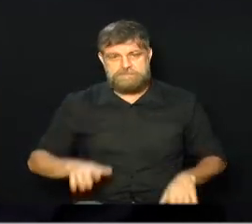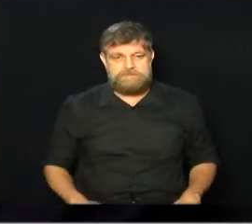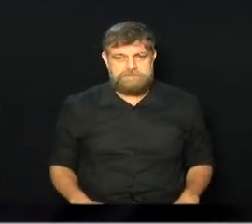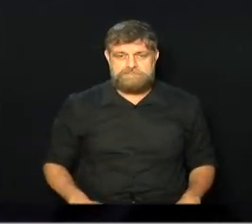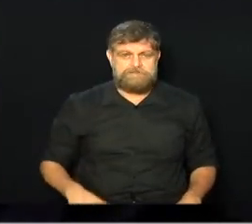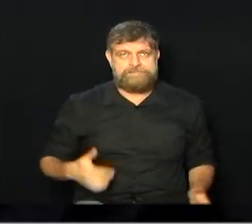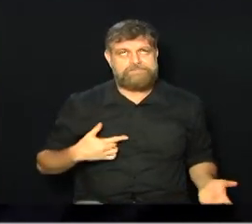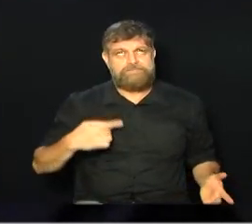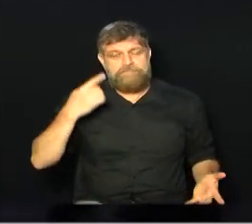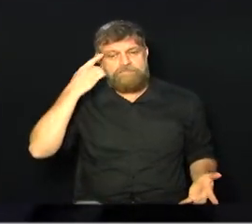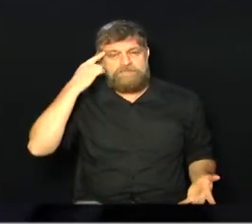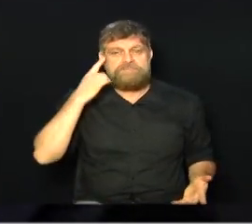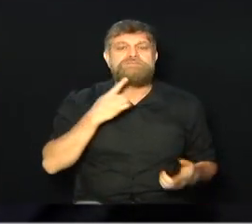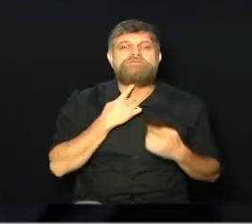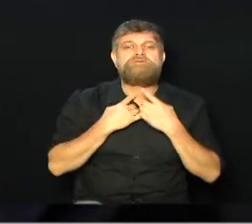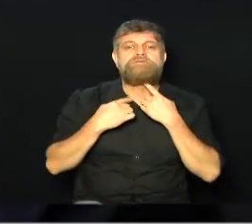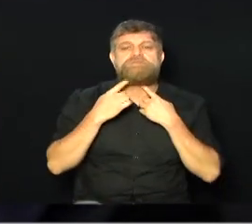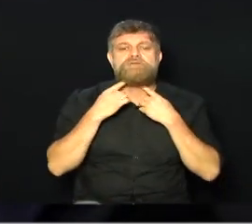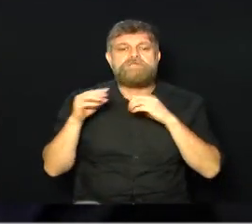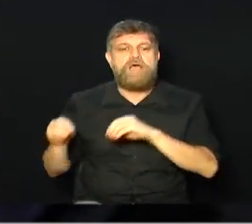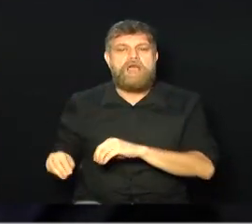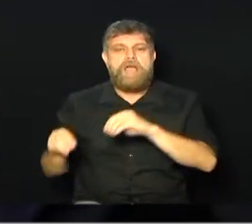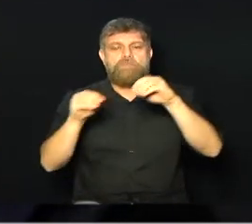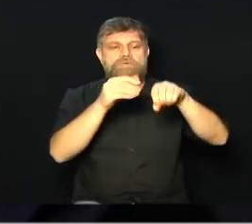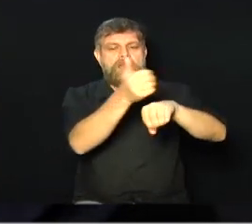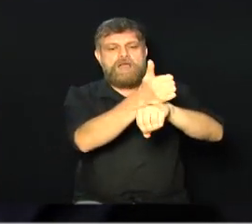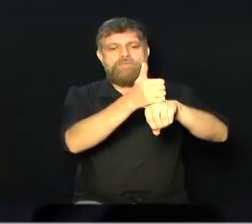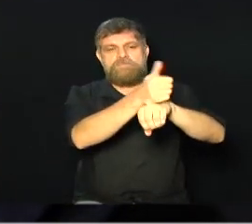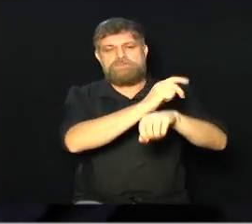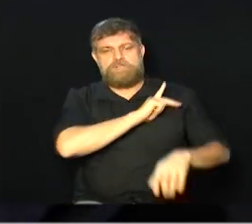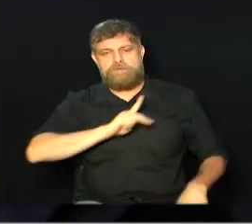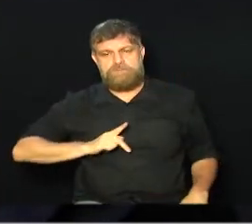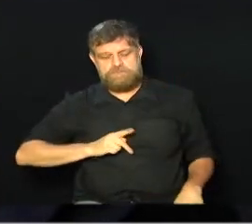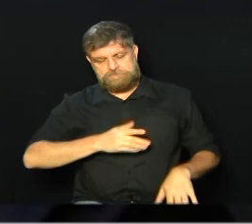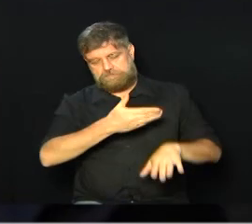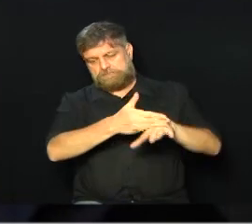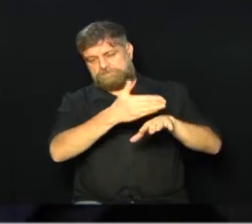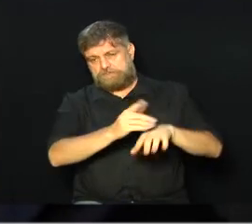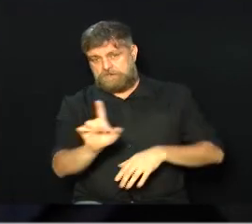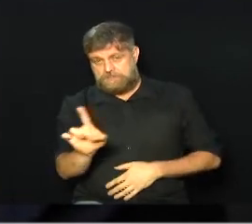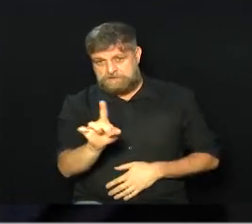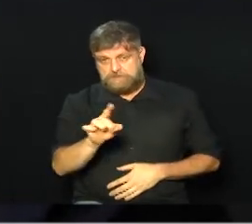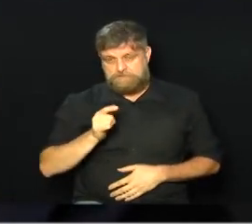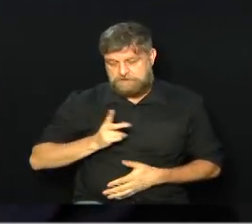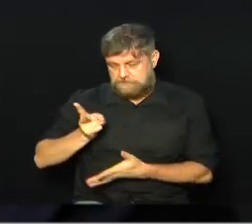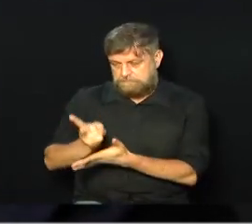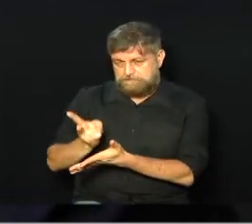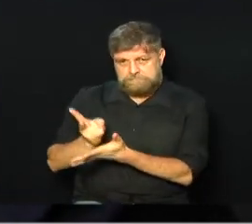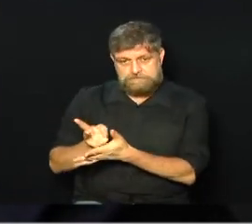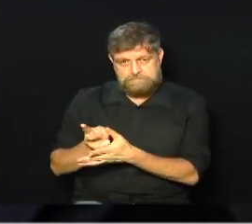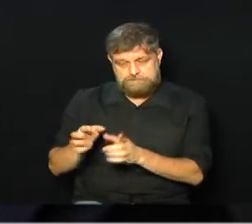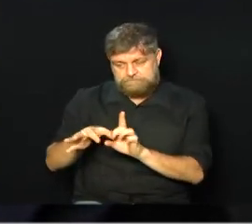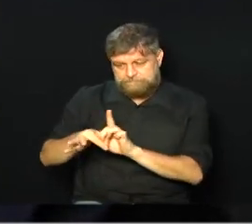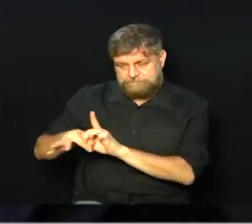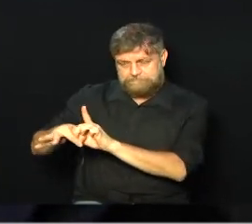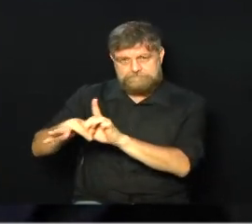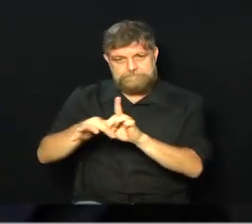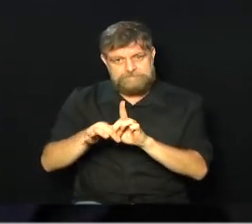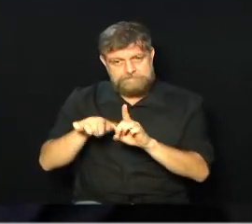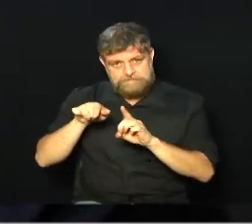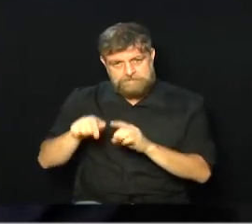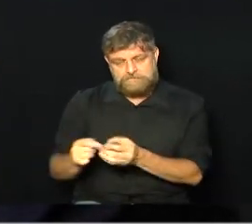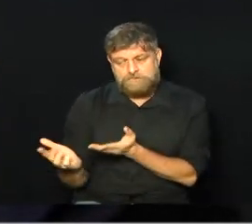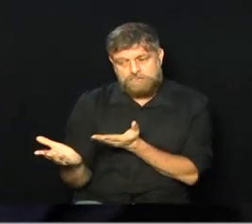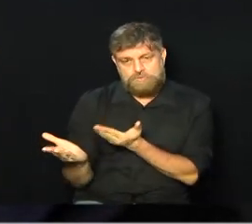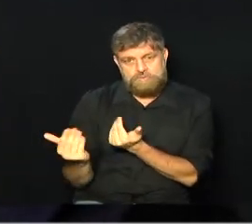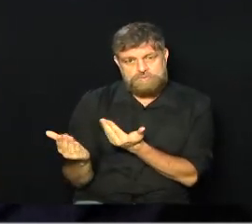de quero estar no profissional do clube, da Ponte. Não, no momento, eu quero estar ali participando do desenvolvimento do